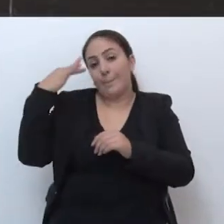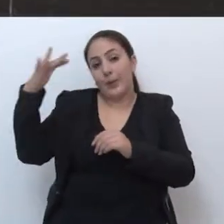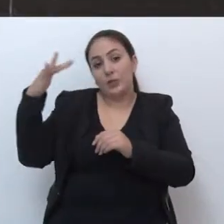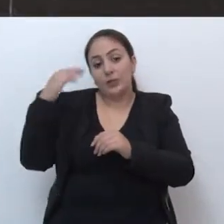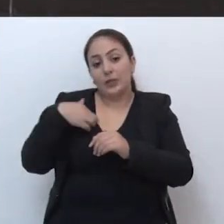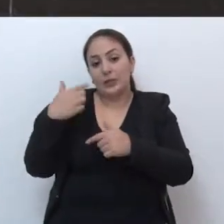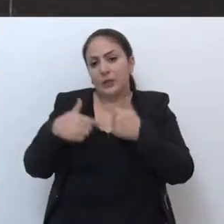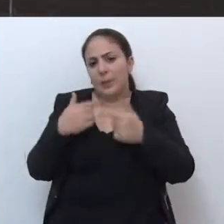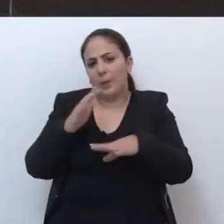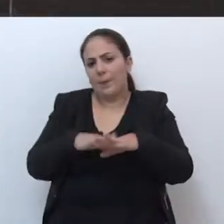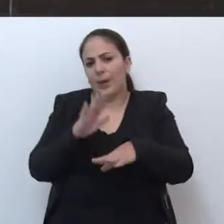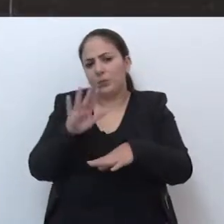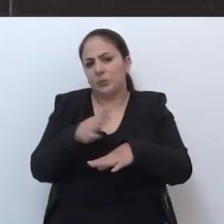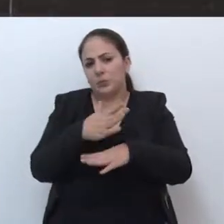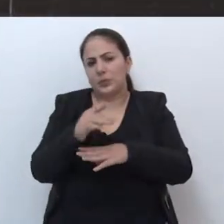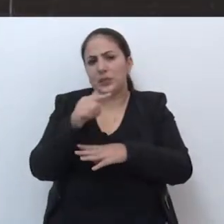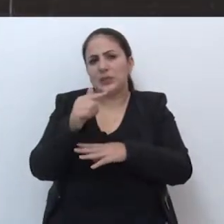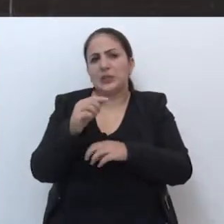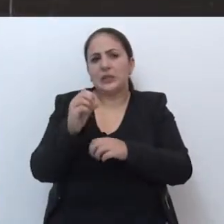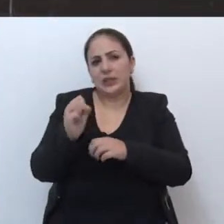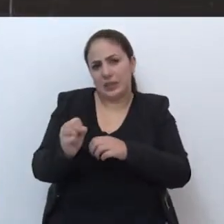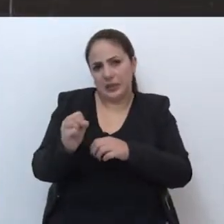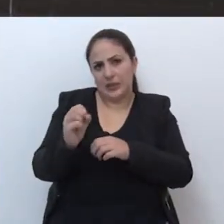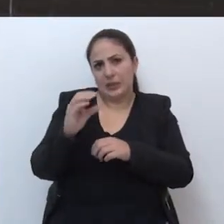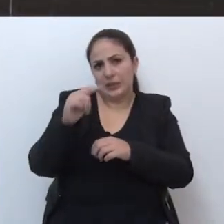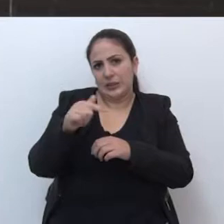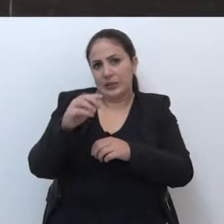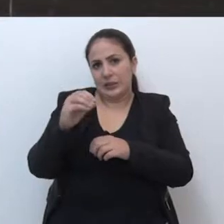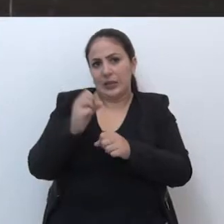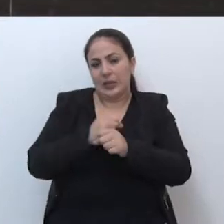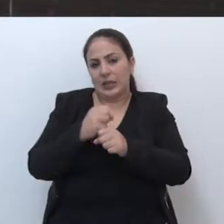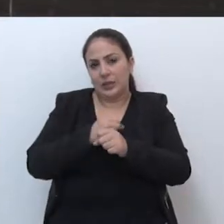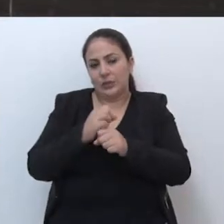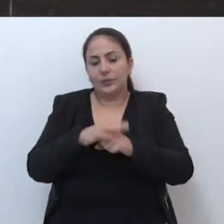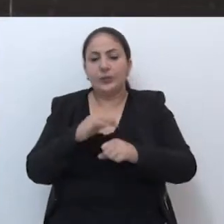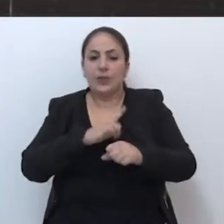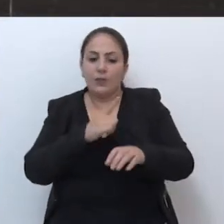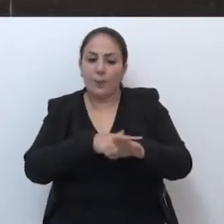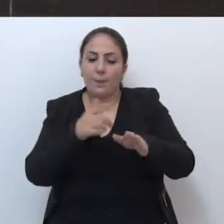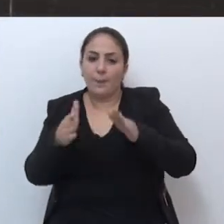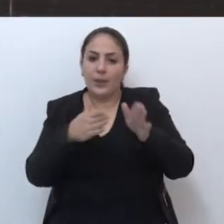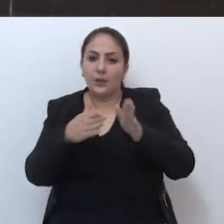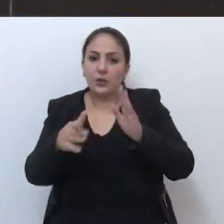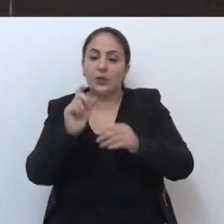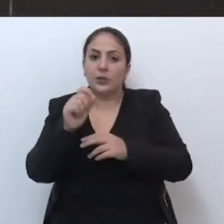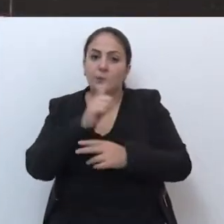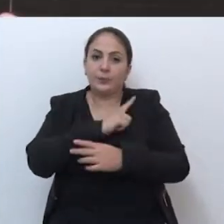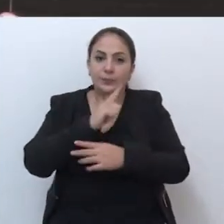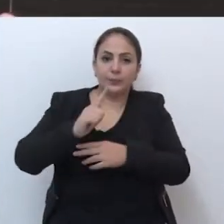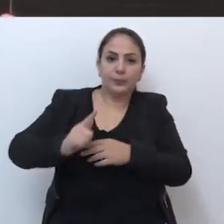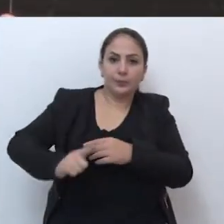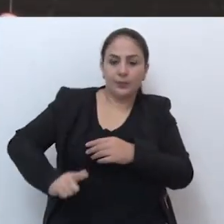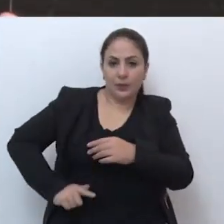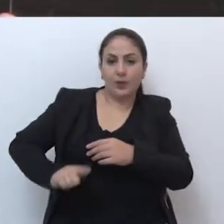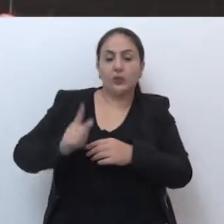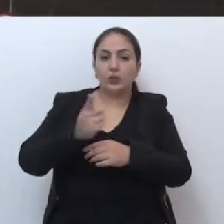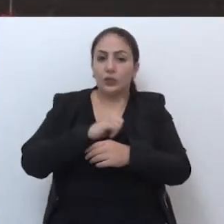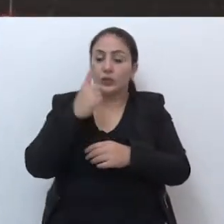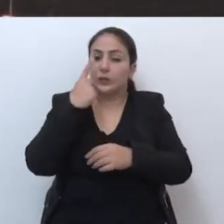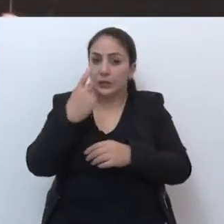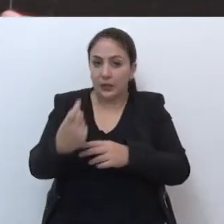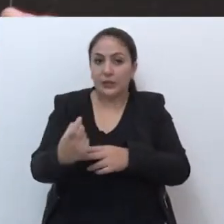imagino que ele trabalha com isso há mais ou menos uns 70 anos, né? Houve um período ali em que os governos